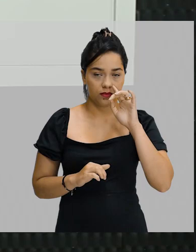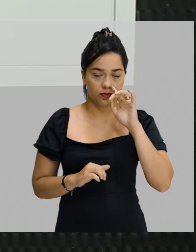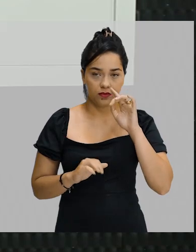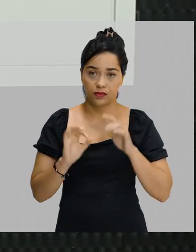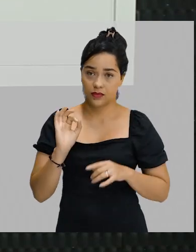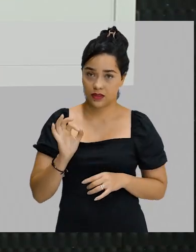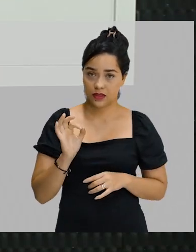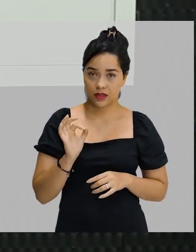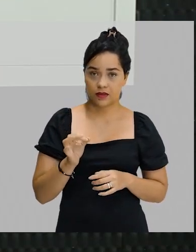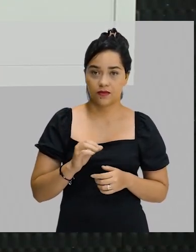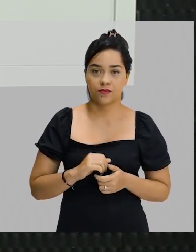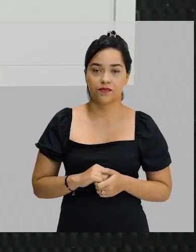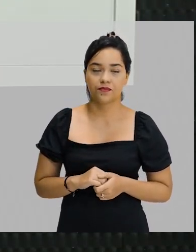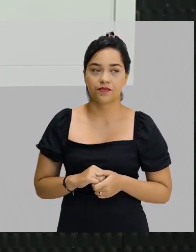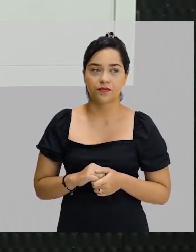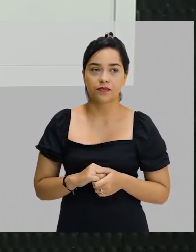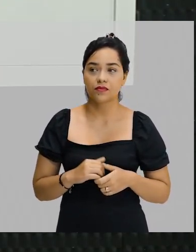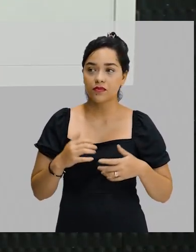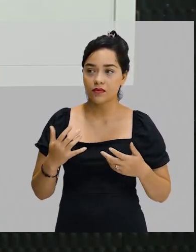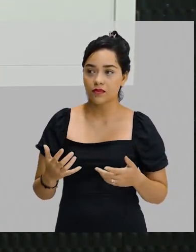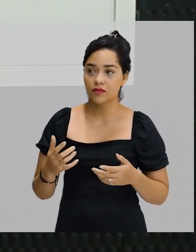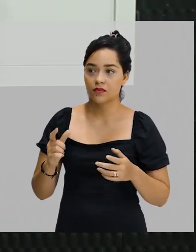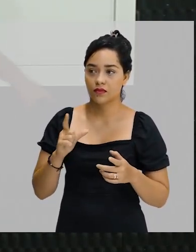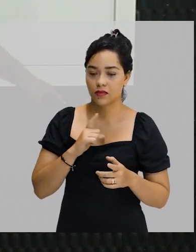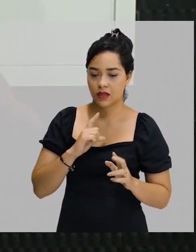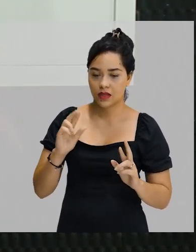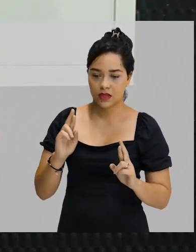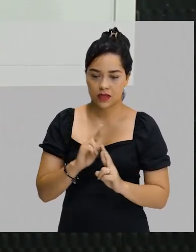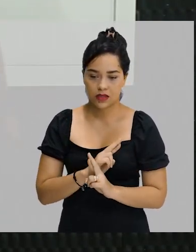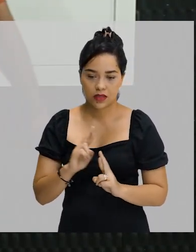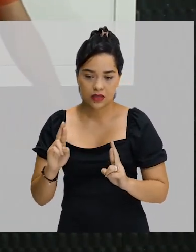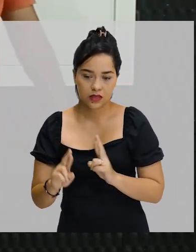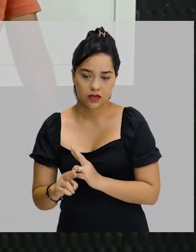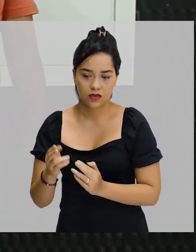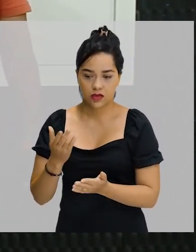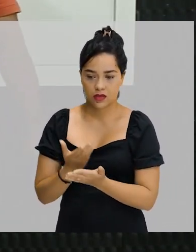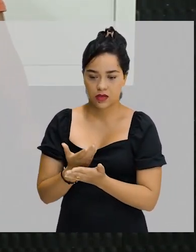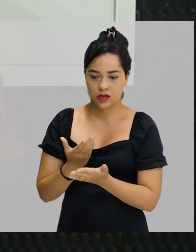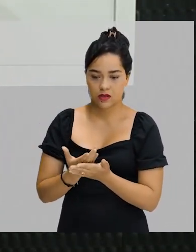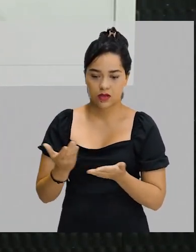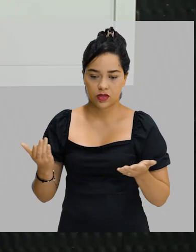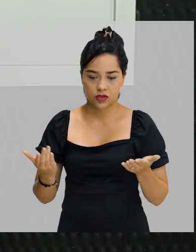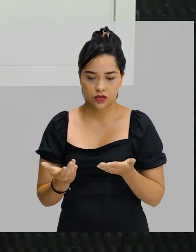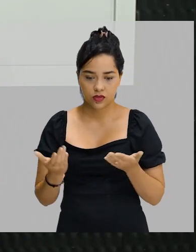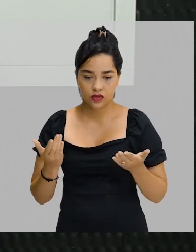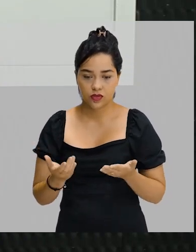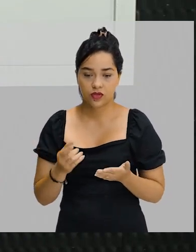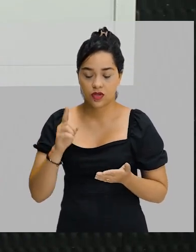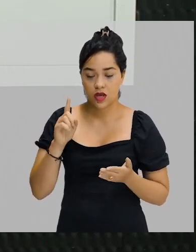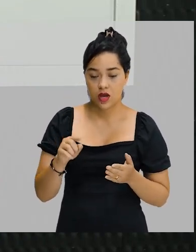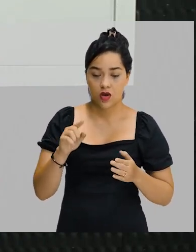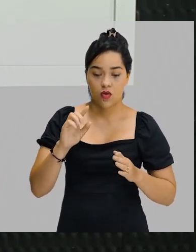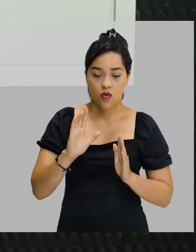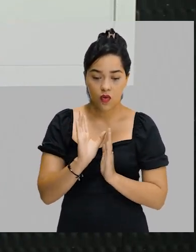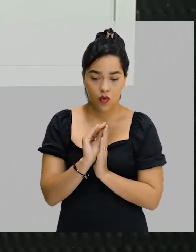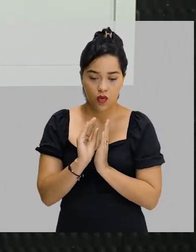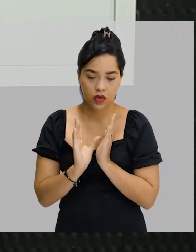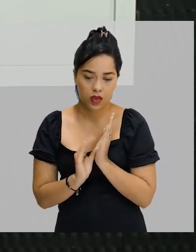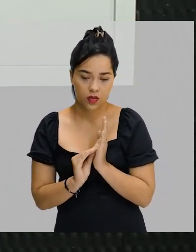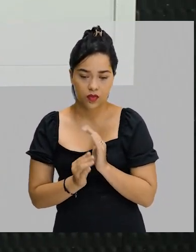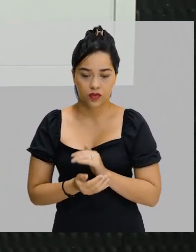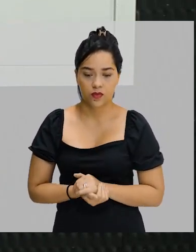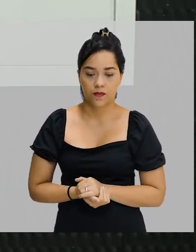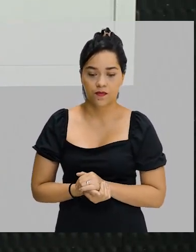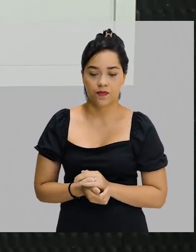ok? Então essa que vai ser a nossa relação com a aula de hoje. Esse é o conteúdo que nós vamos trabalhar. Para